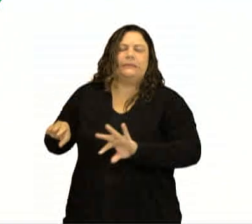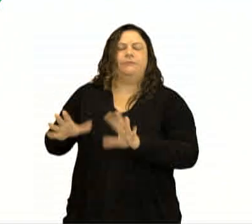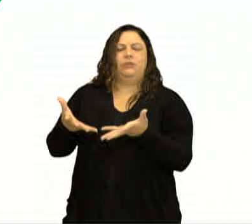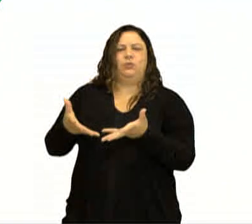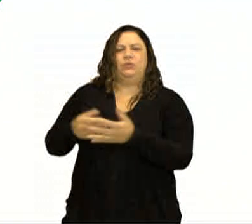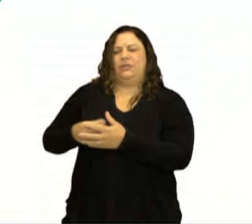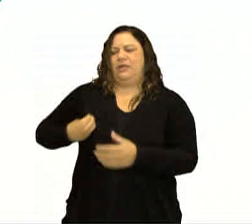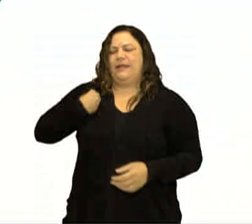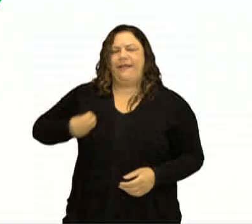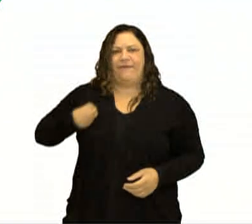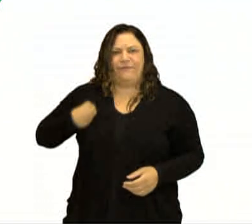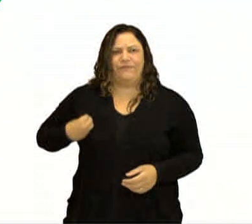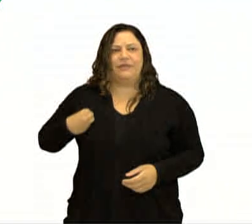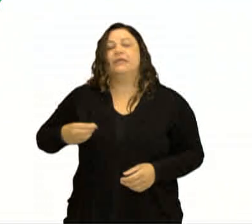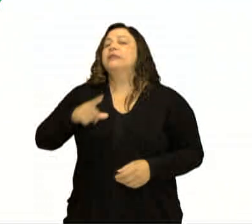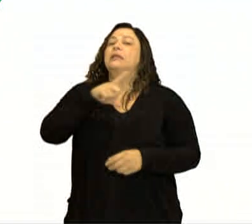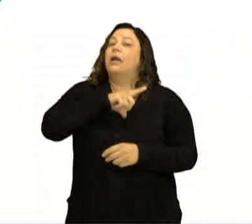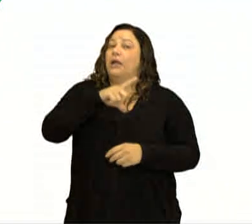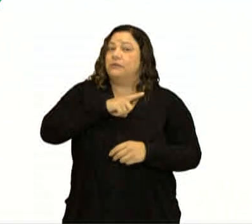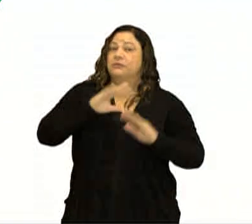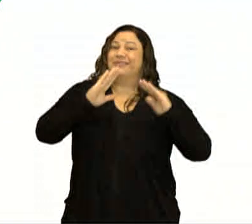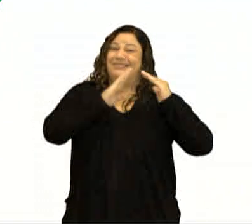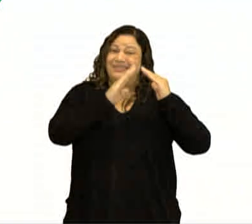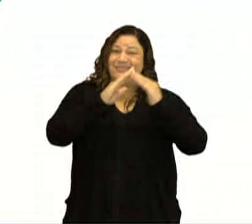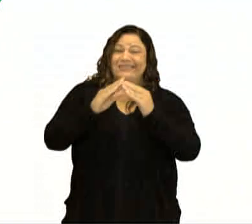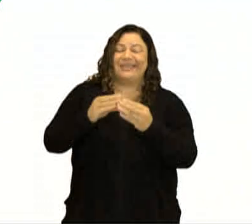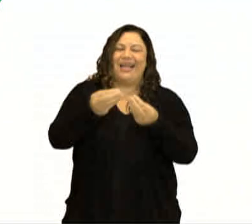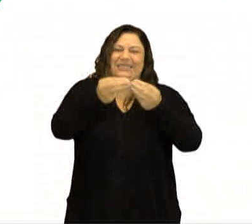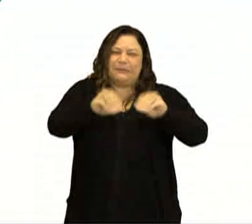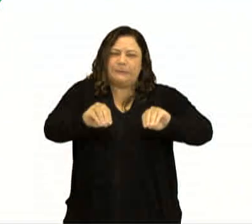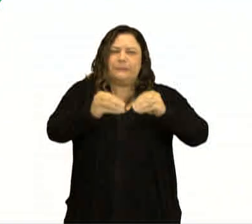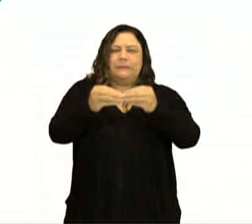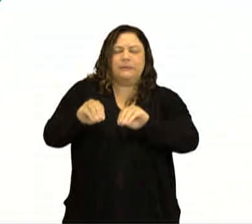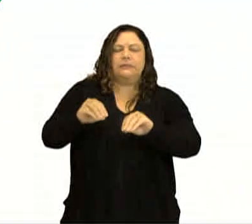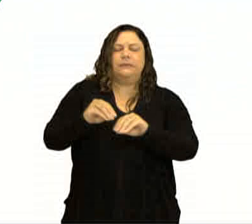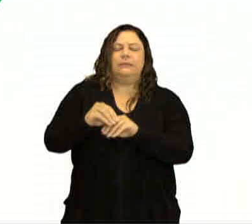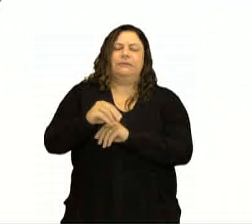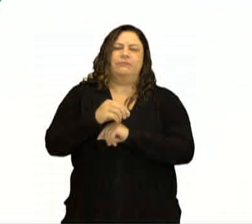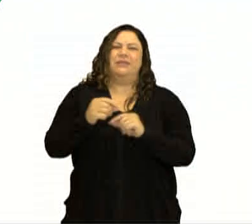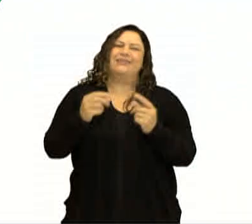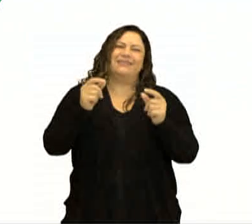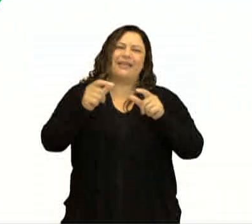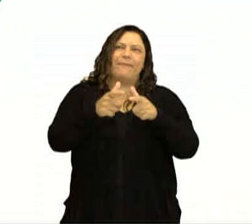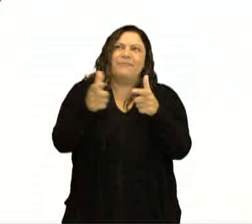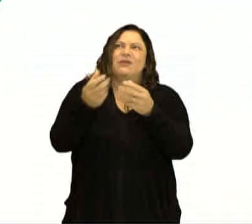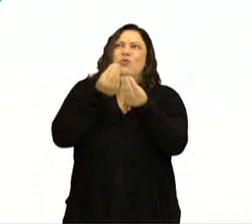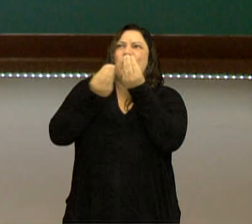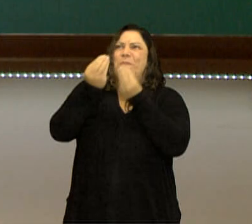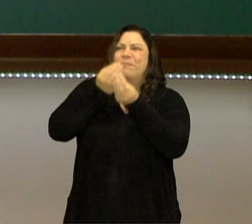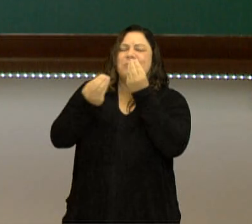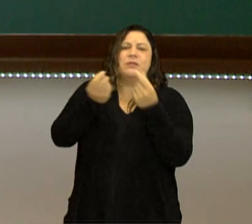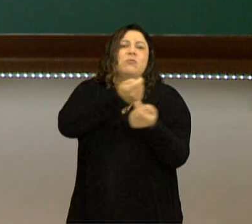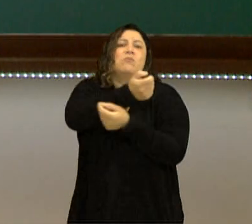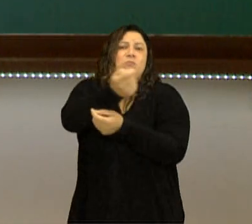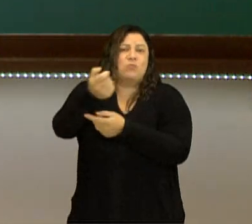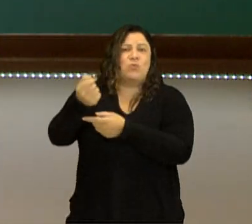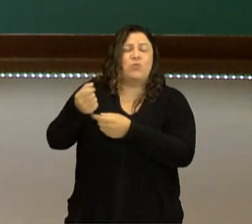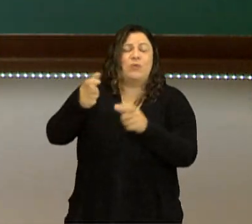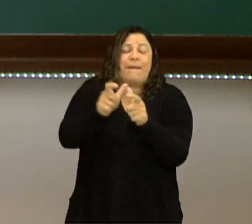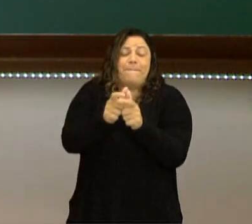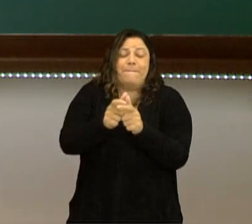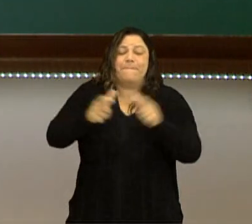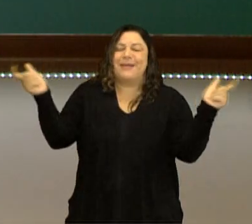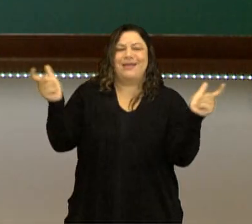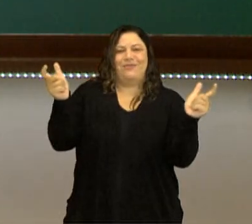péssimas. Habitavam em moradias precárias, pouco alimentavam-se e a maior parte da população era